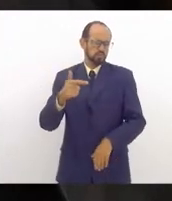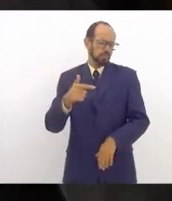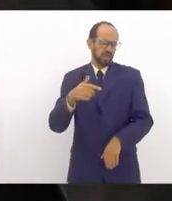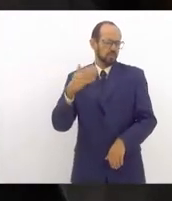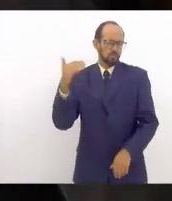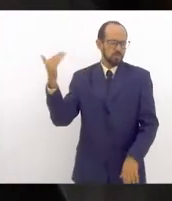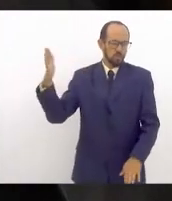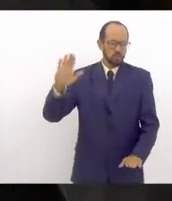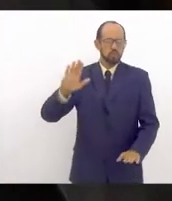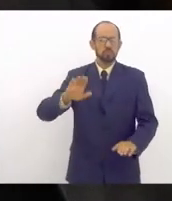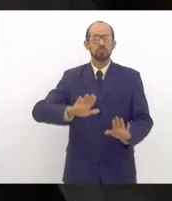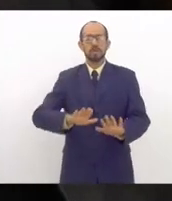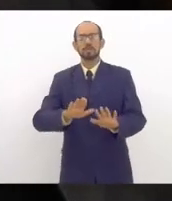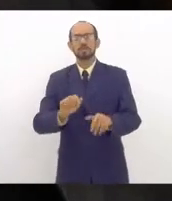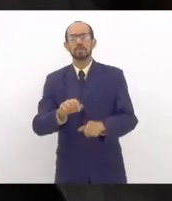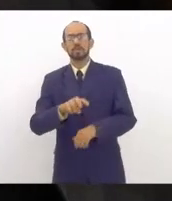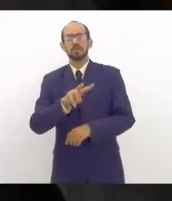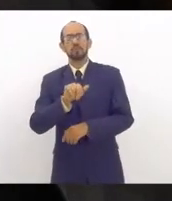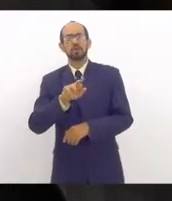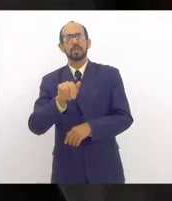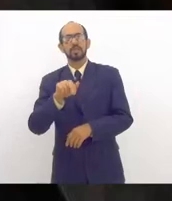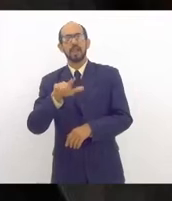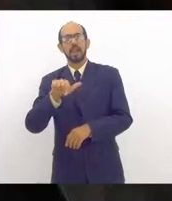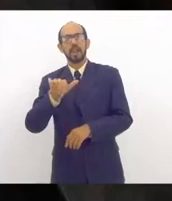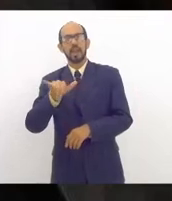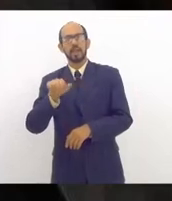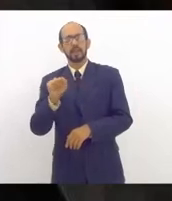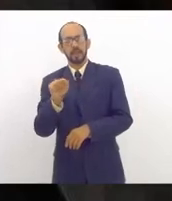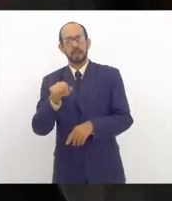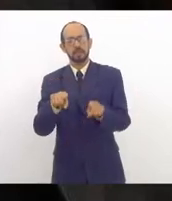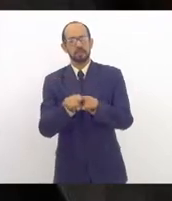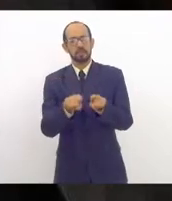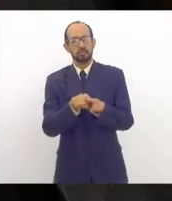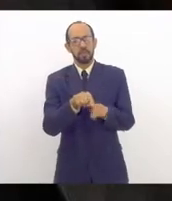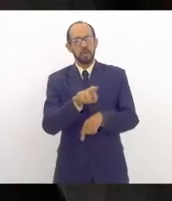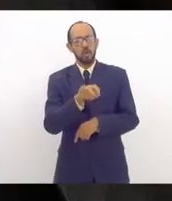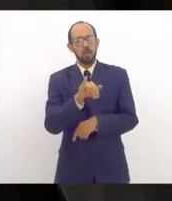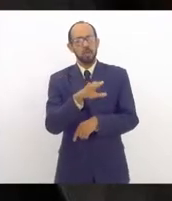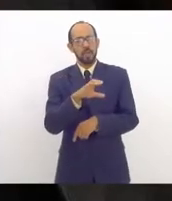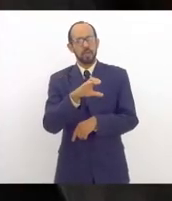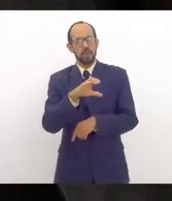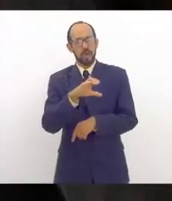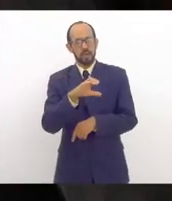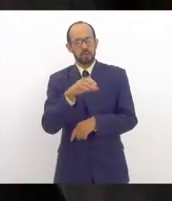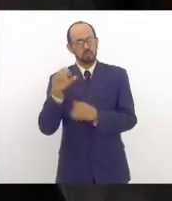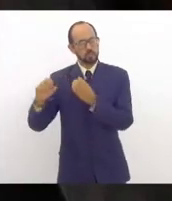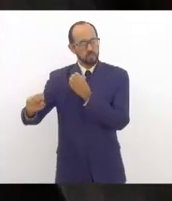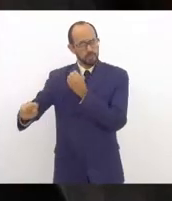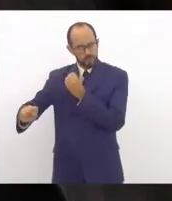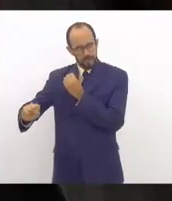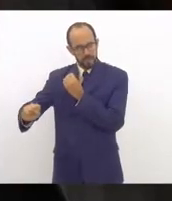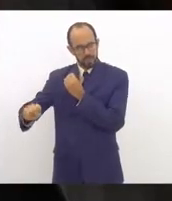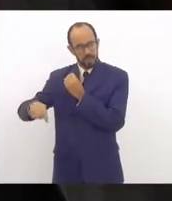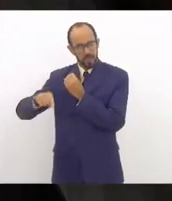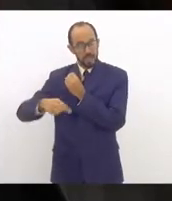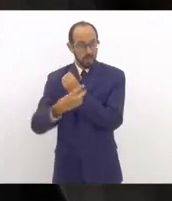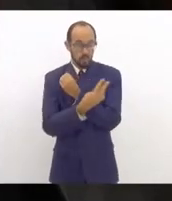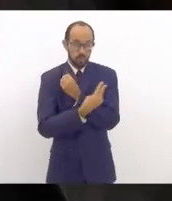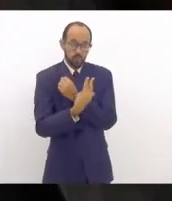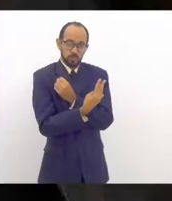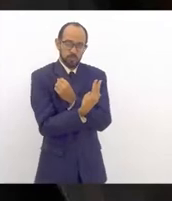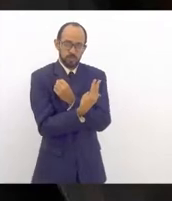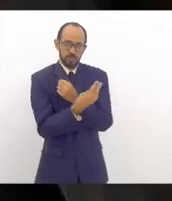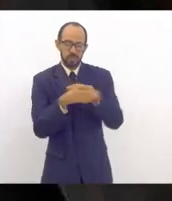hoje junto com Wanderley Roberto Carlos formava O trio de Ouro da